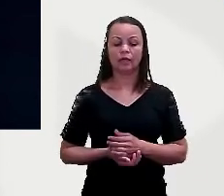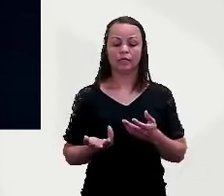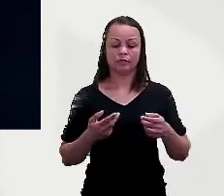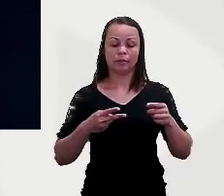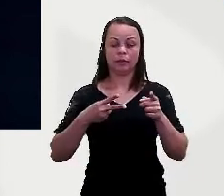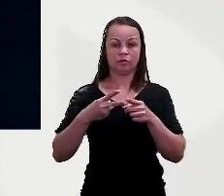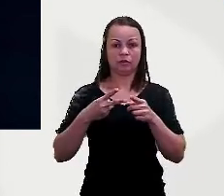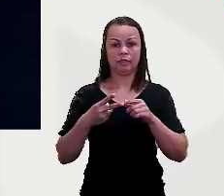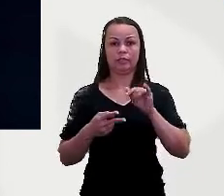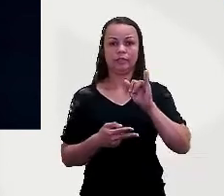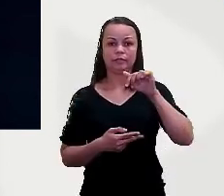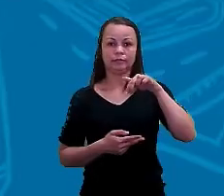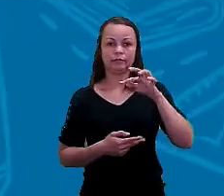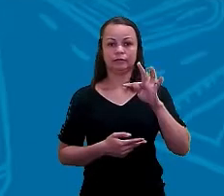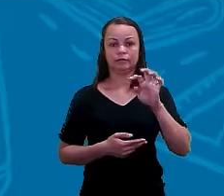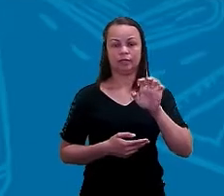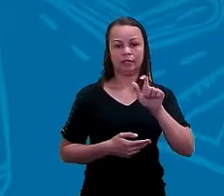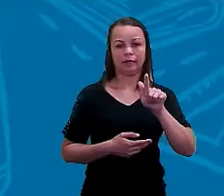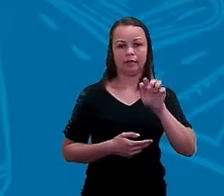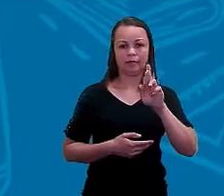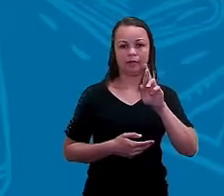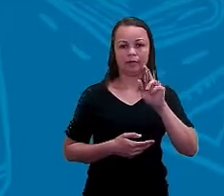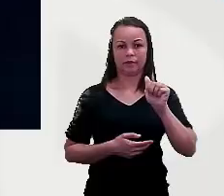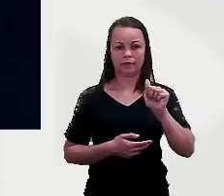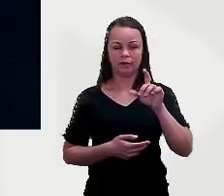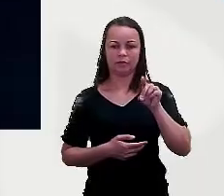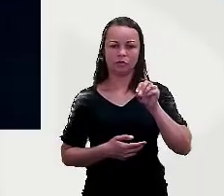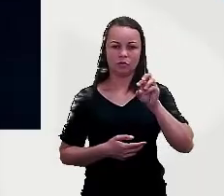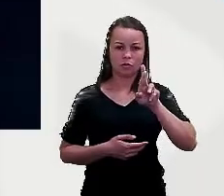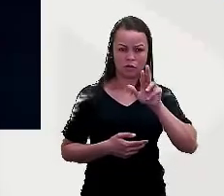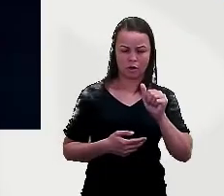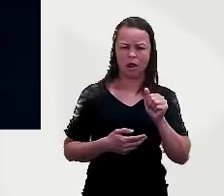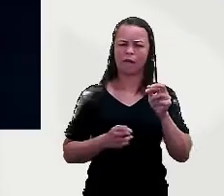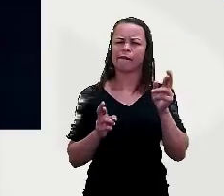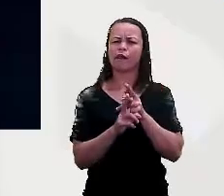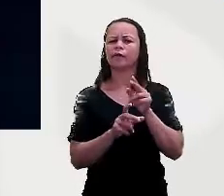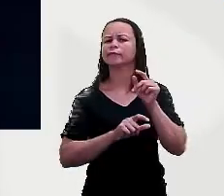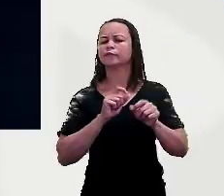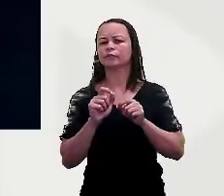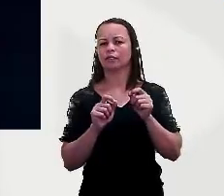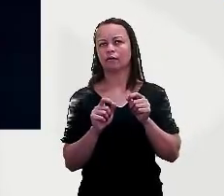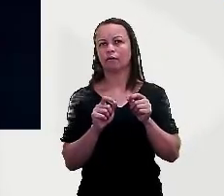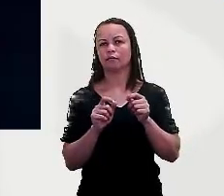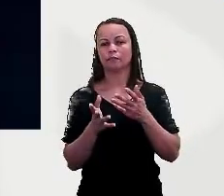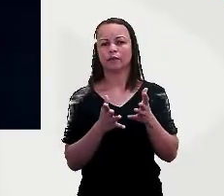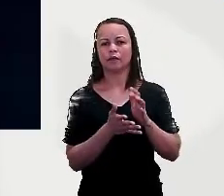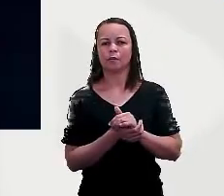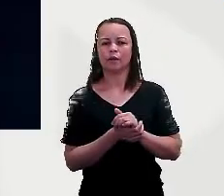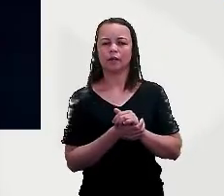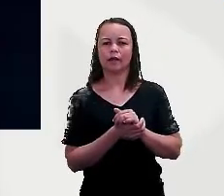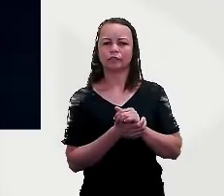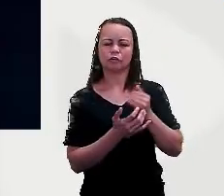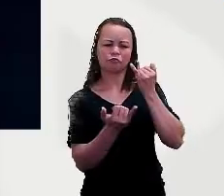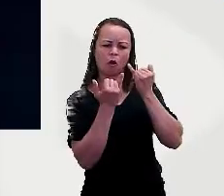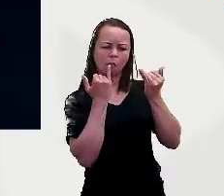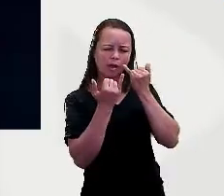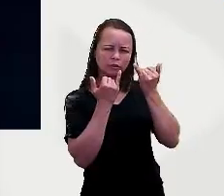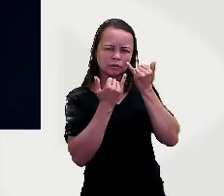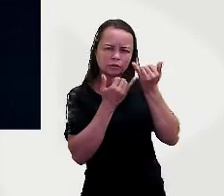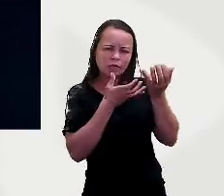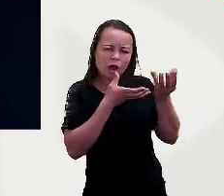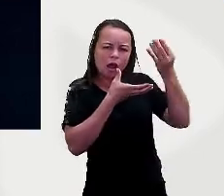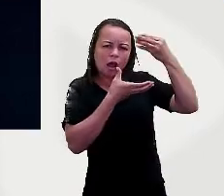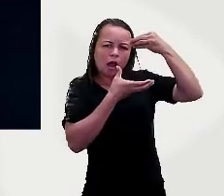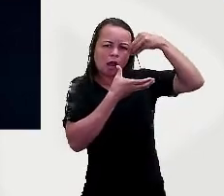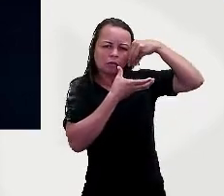integradoras. Essa função integradora teria que relação? É aquela que vai justamente pegar essas informações, armazenar,